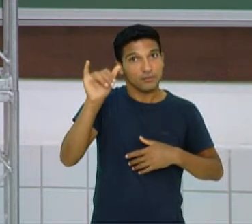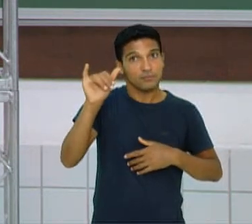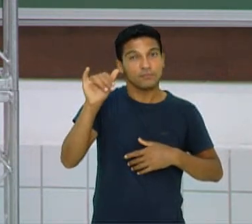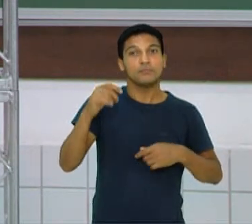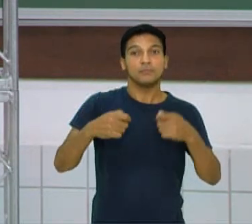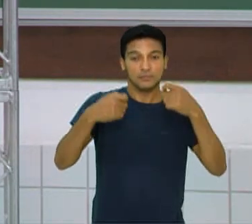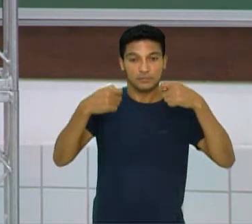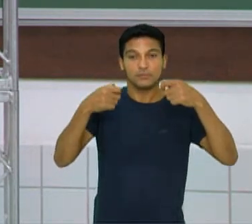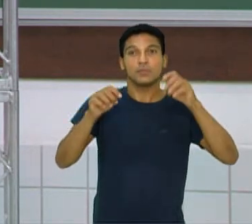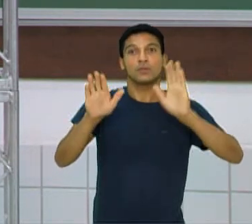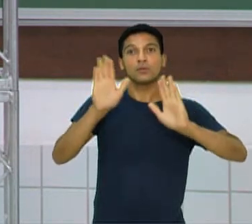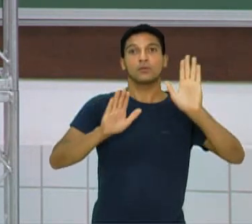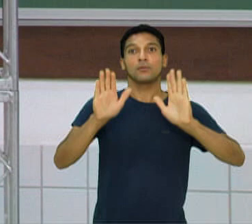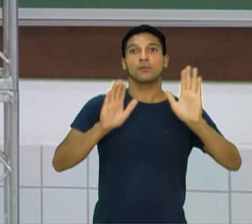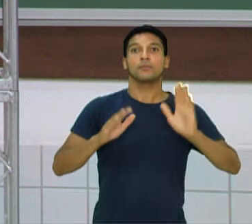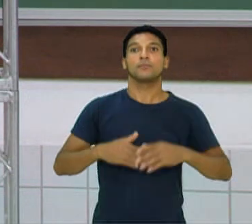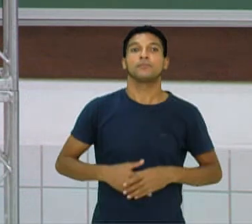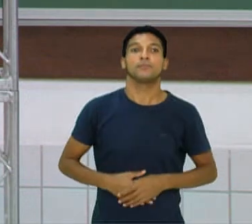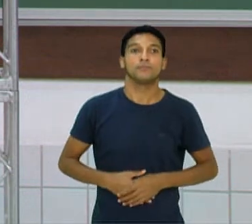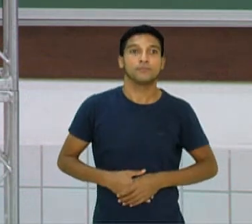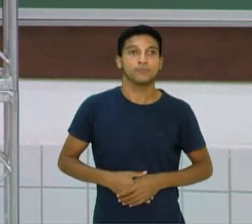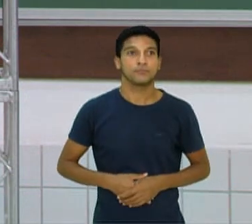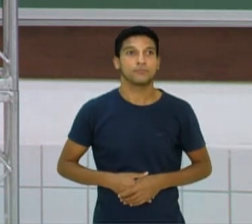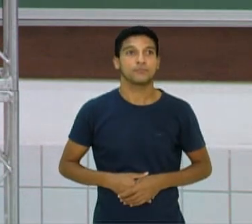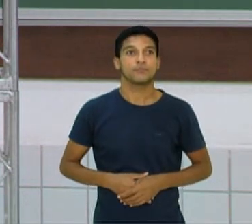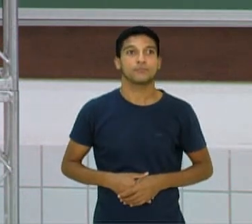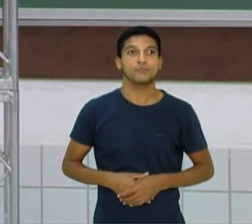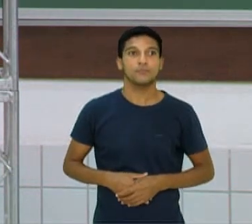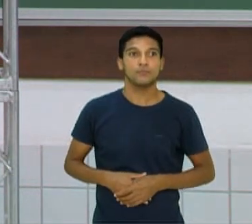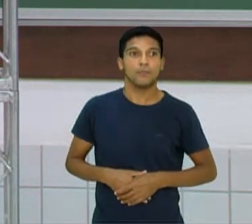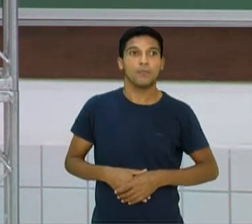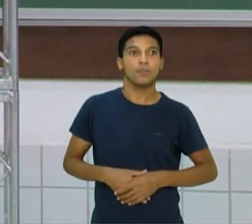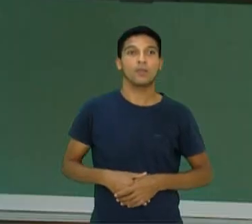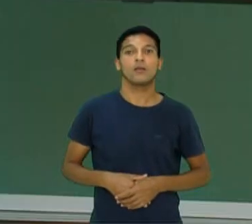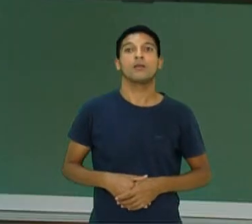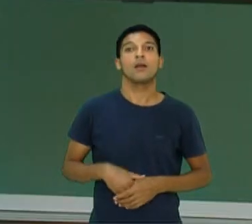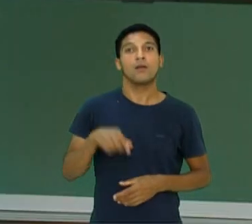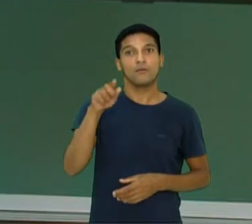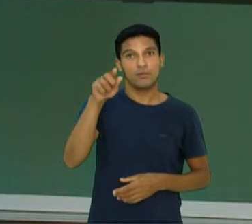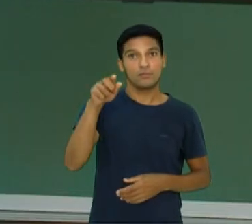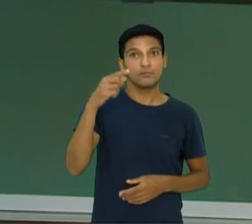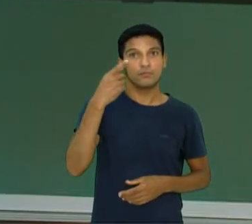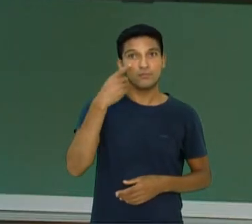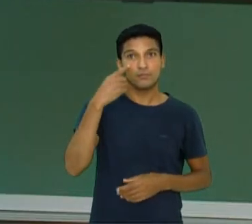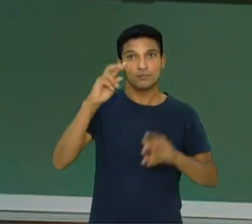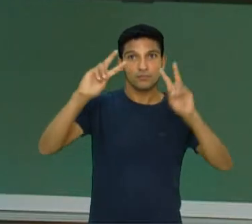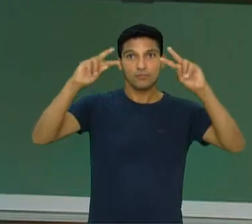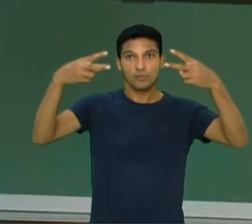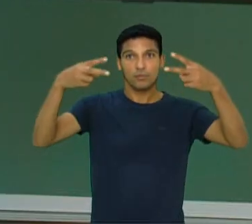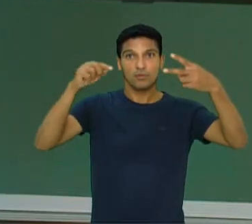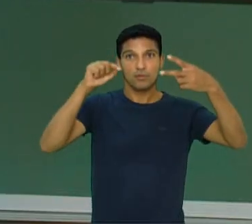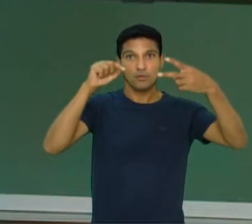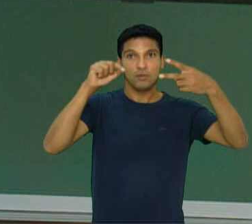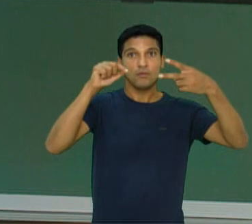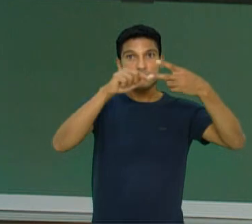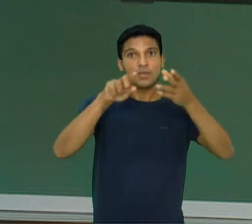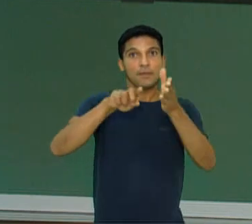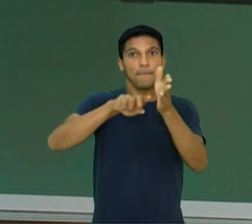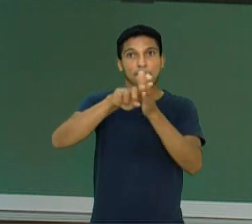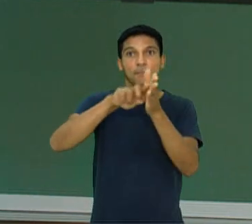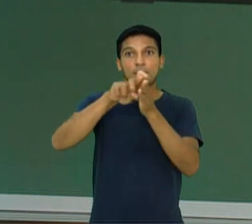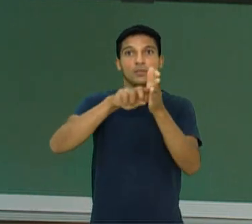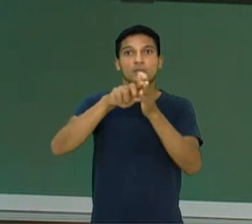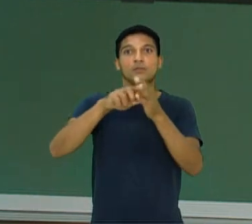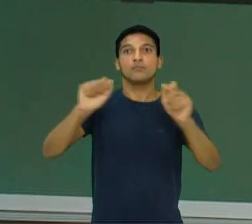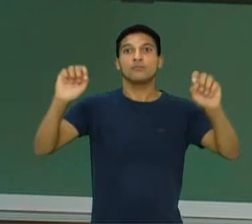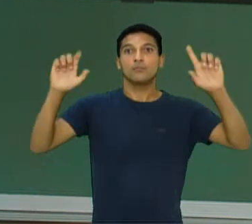agir sempre com responsabilidade. Para vocês pesquisarem um pouquinho mais sobre, né, quais